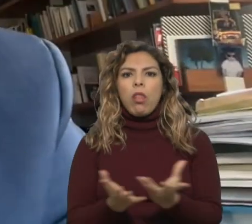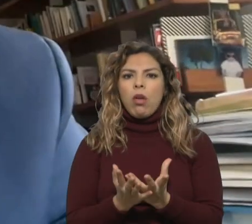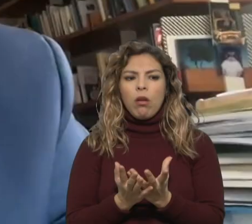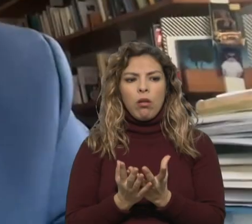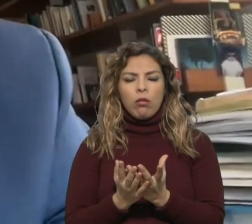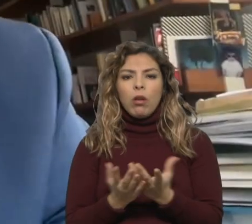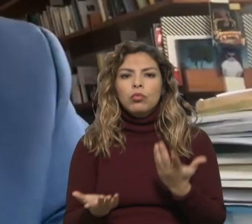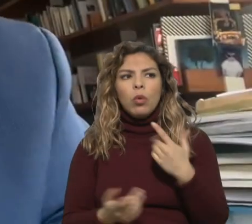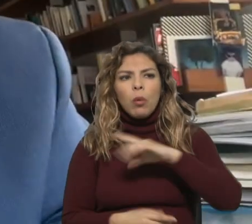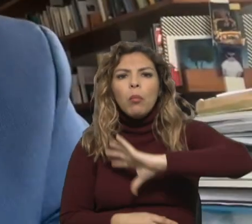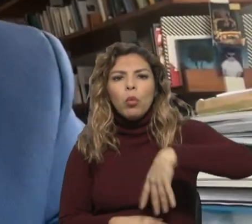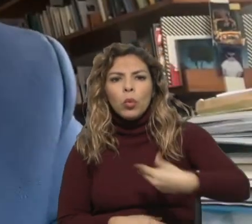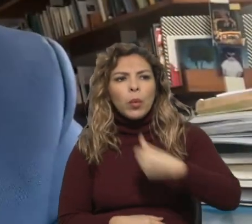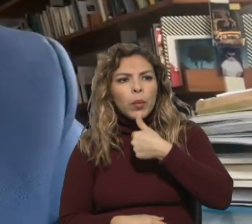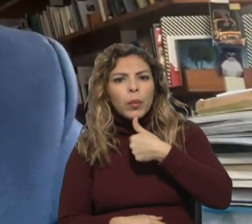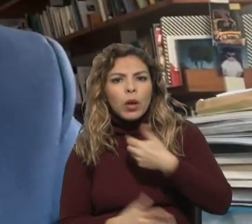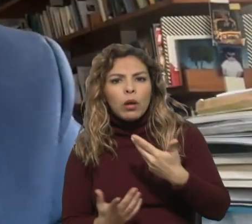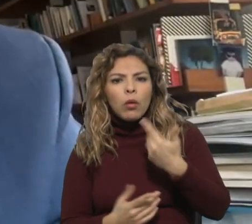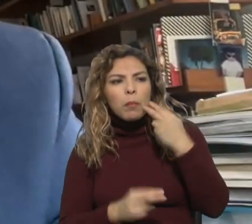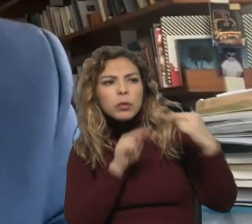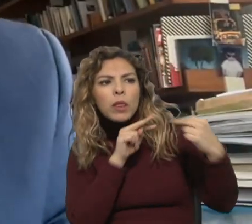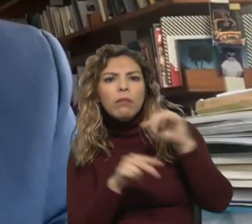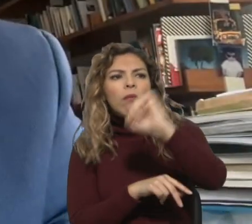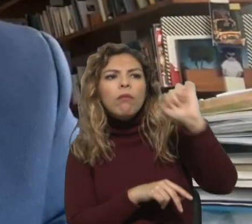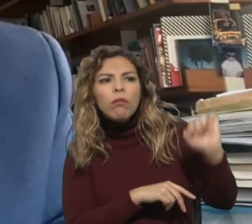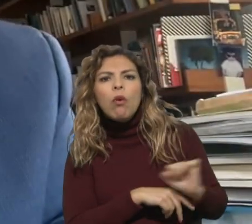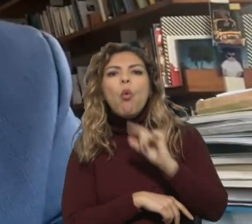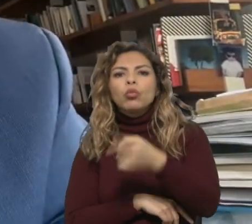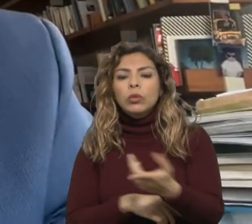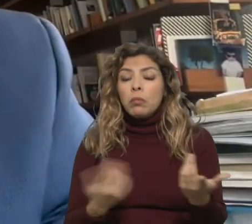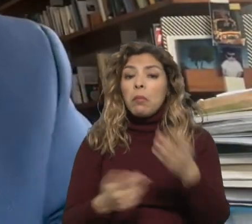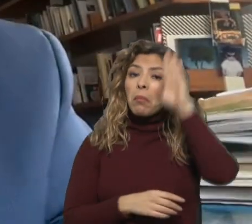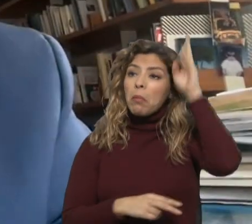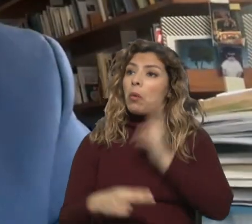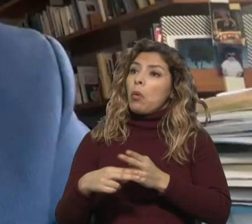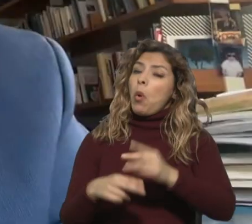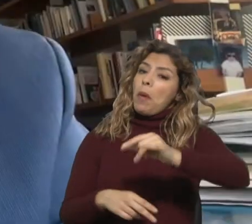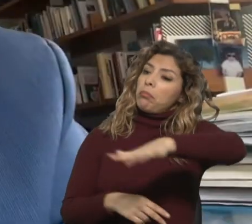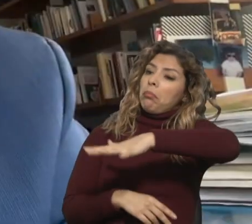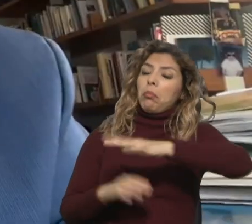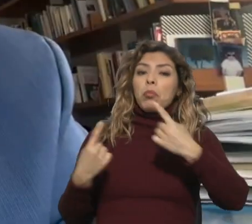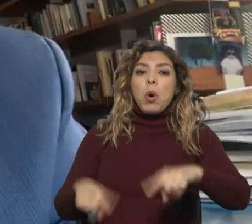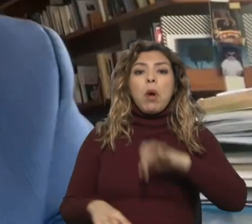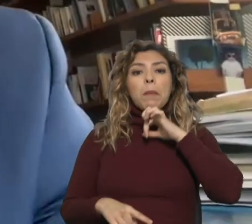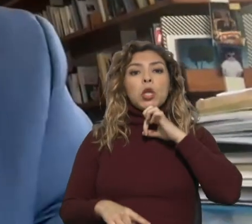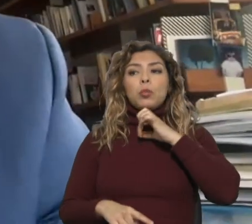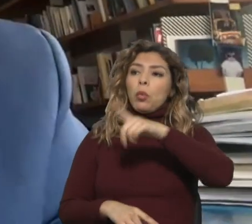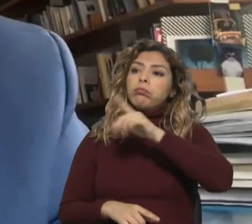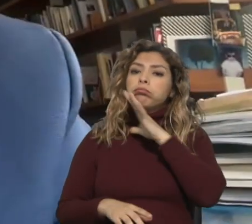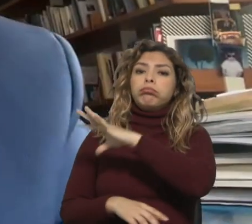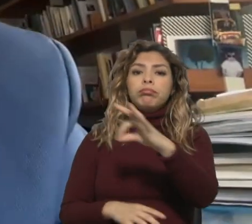mundo. Evidentemente, o Papa é Bispo de Roma, nós poderíamos ficar por essa questão local e um Bispo de Roma pode perfeitamente ser um Bispo europeu,